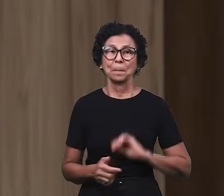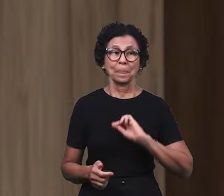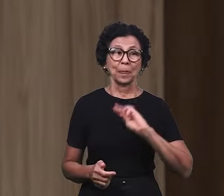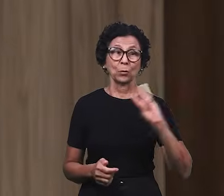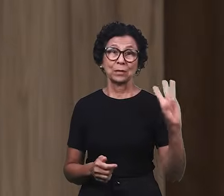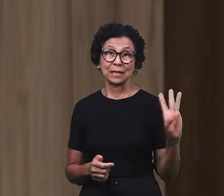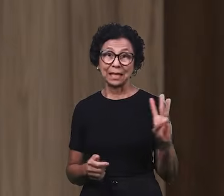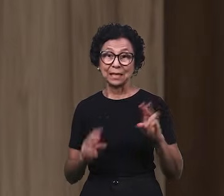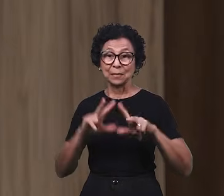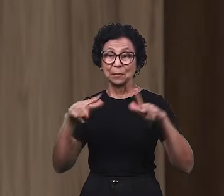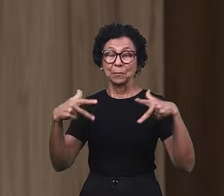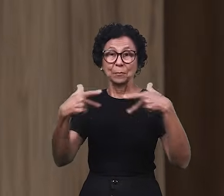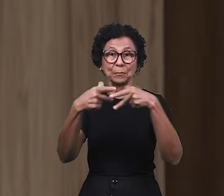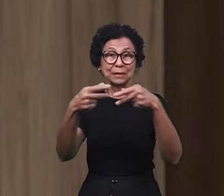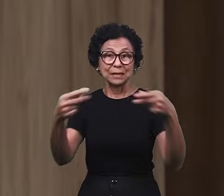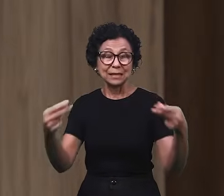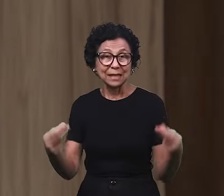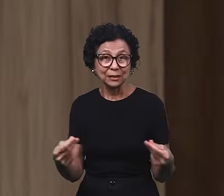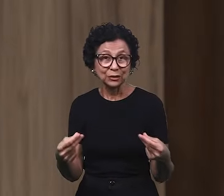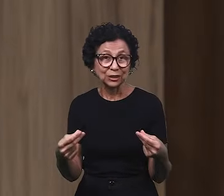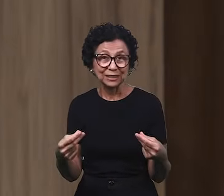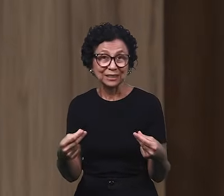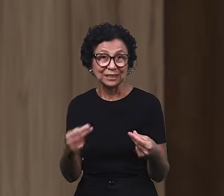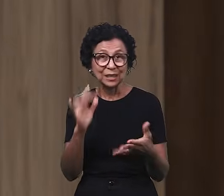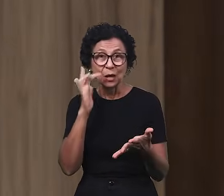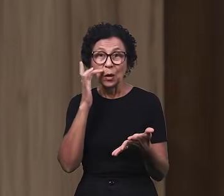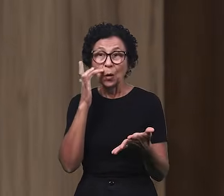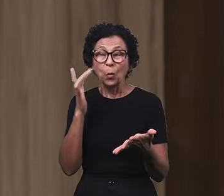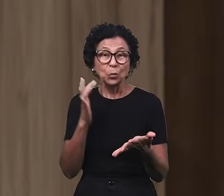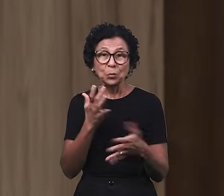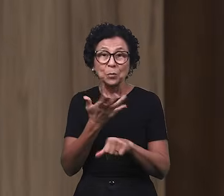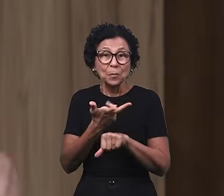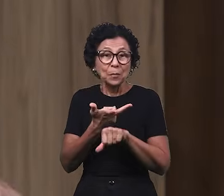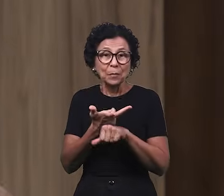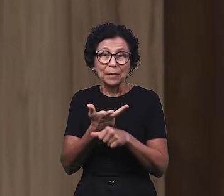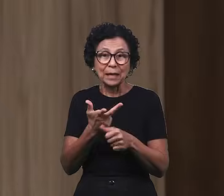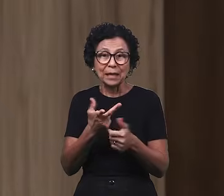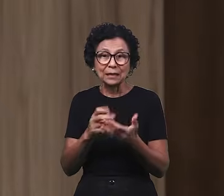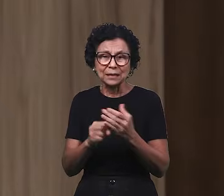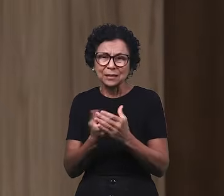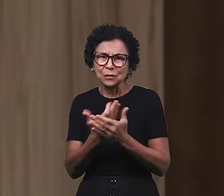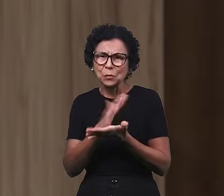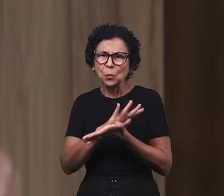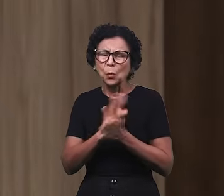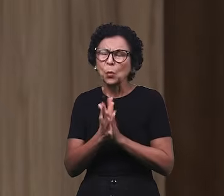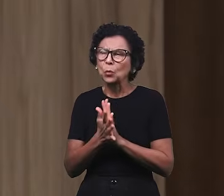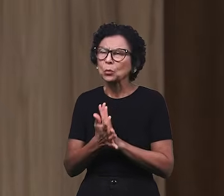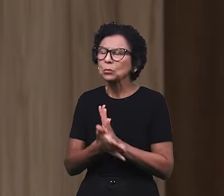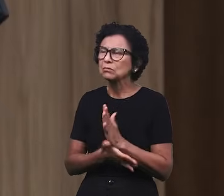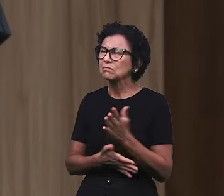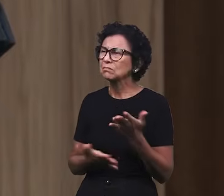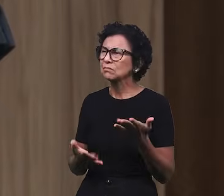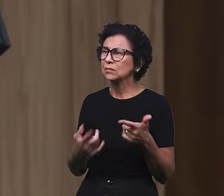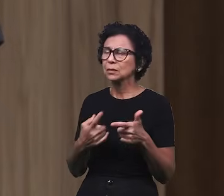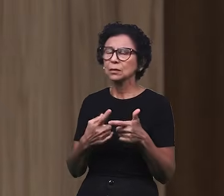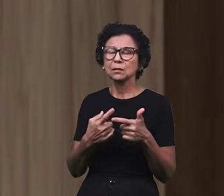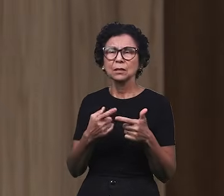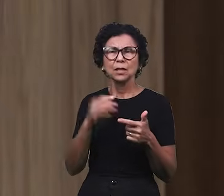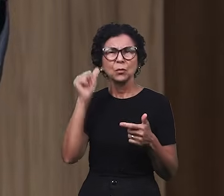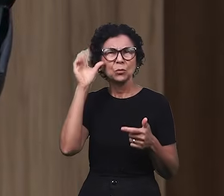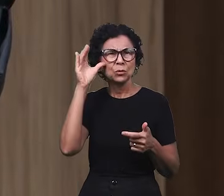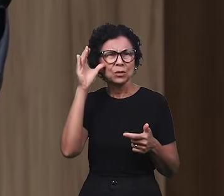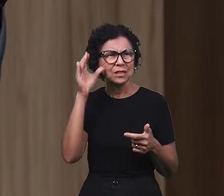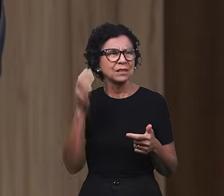ofertaram dádivas, ouro, incenso e mirra. Eu sempre tive muita curiosidade de saber por que ouro, por